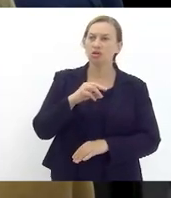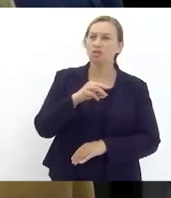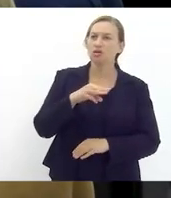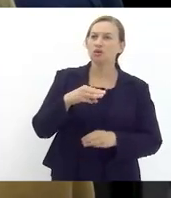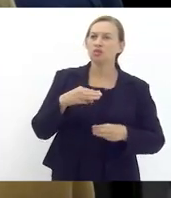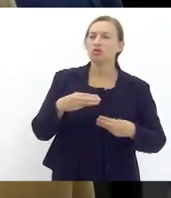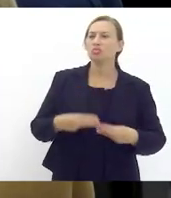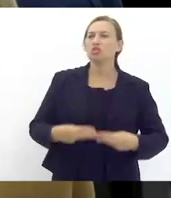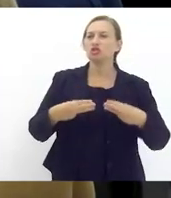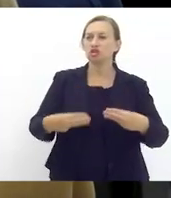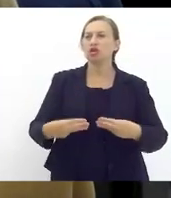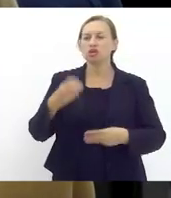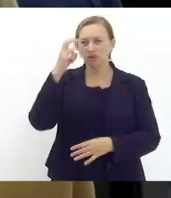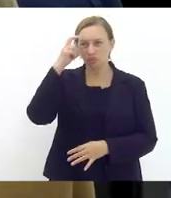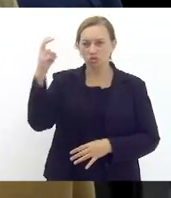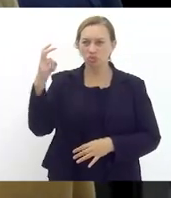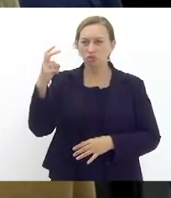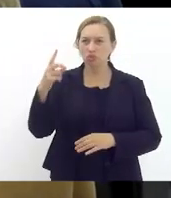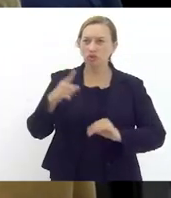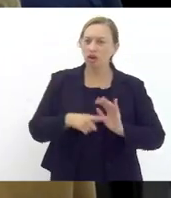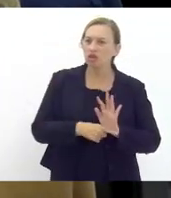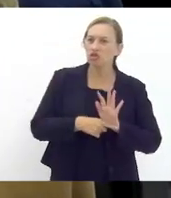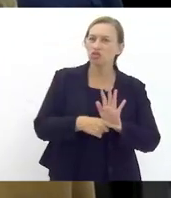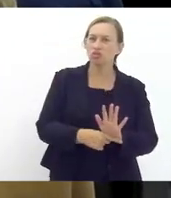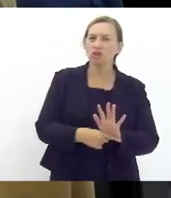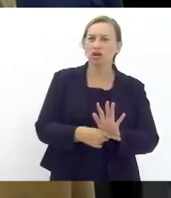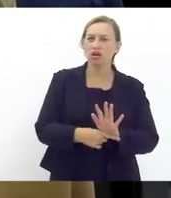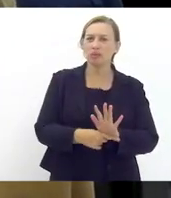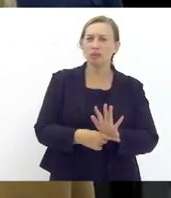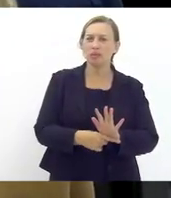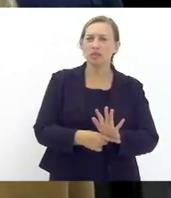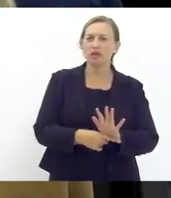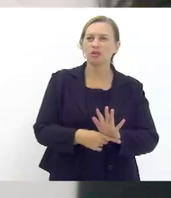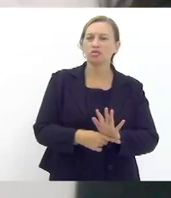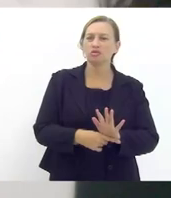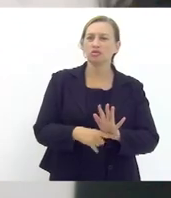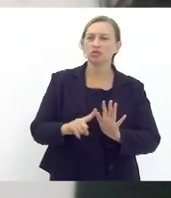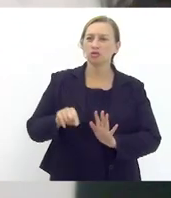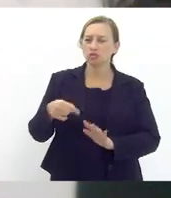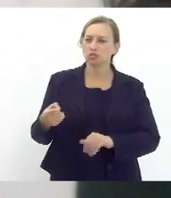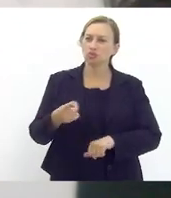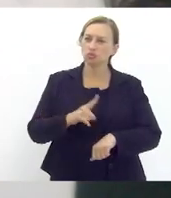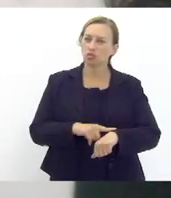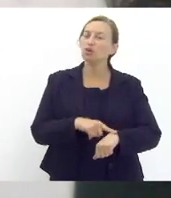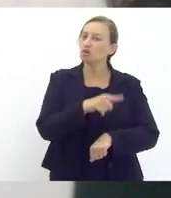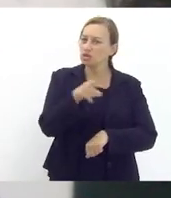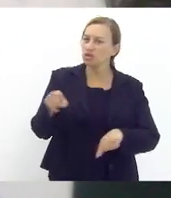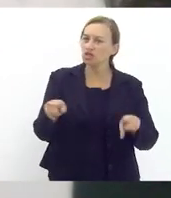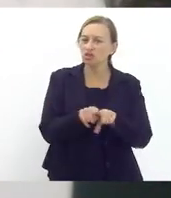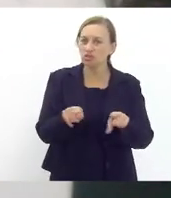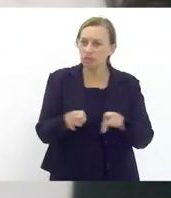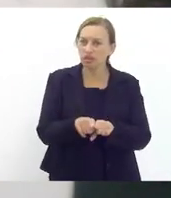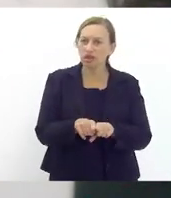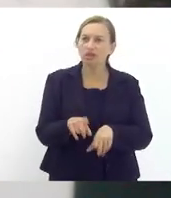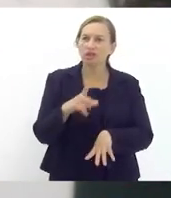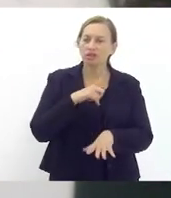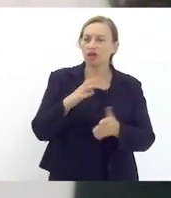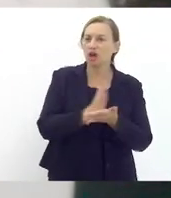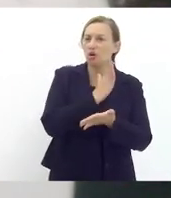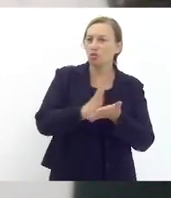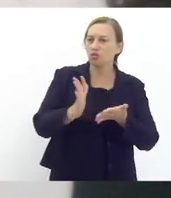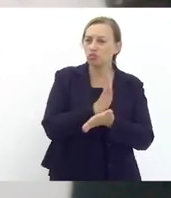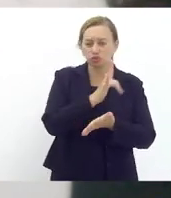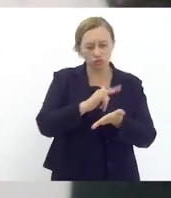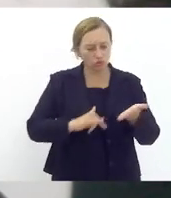ter esse dever de contribuir para que não passa o seguinte vocês também possam ter alguns documentos